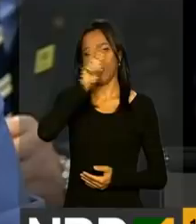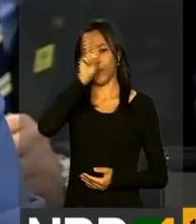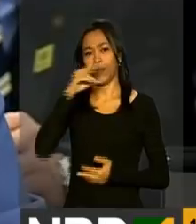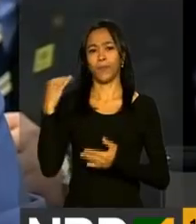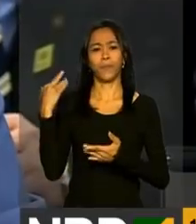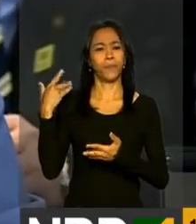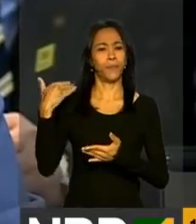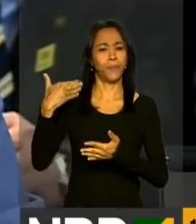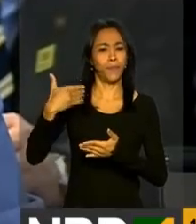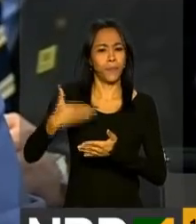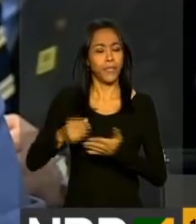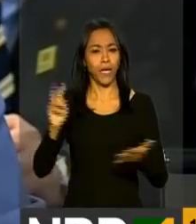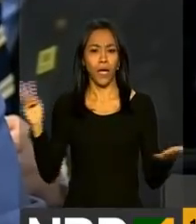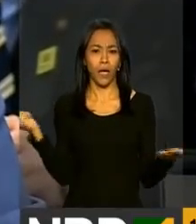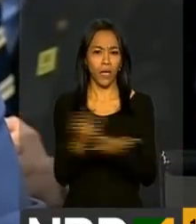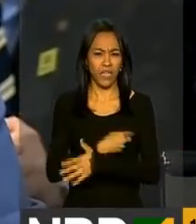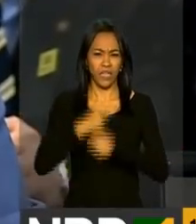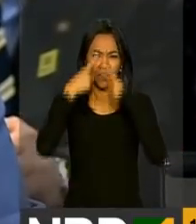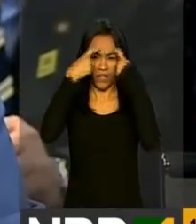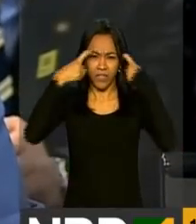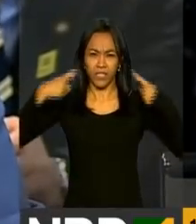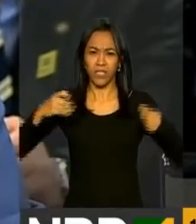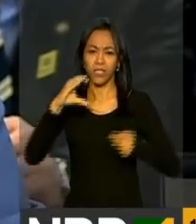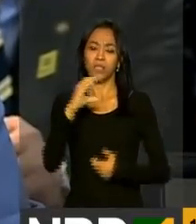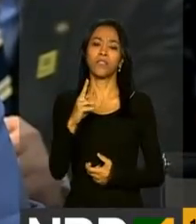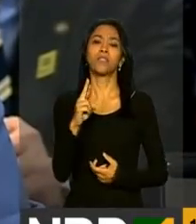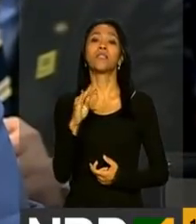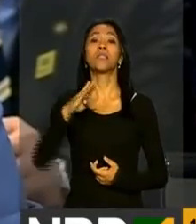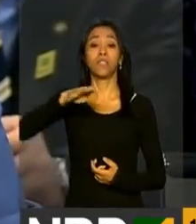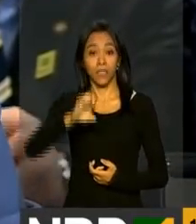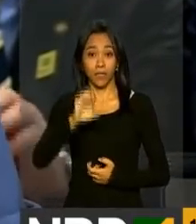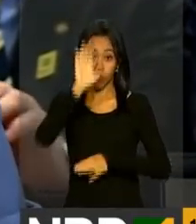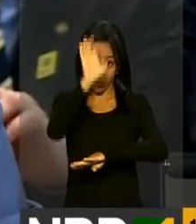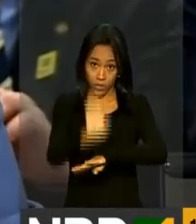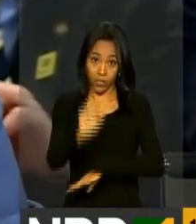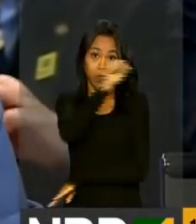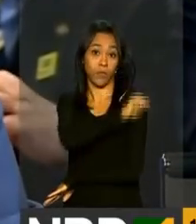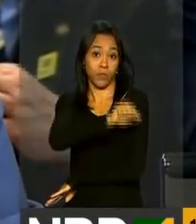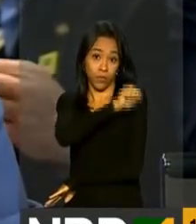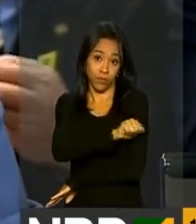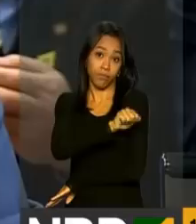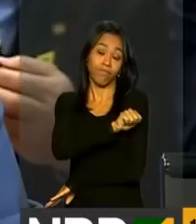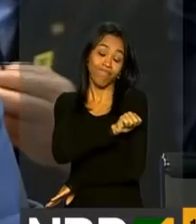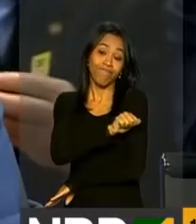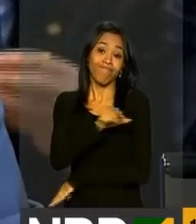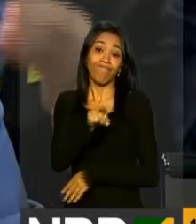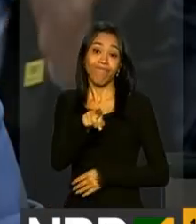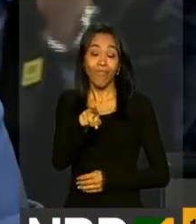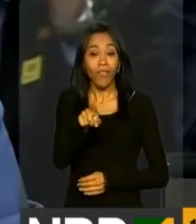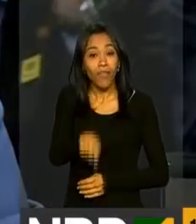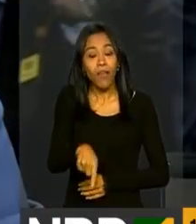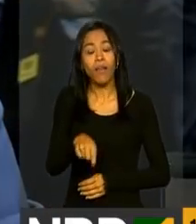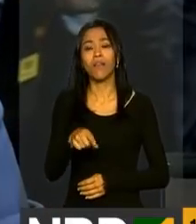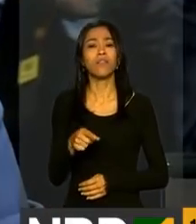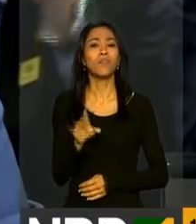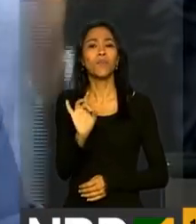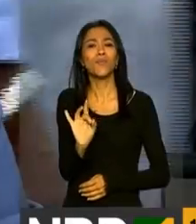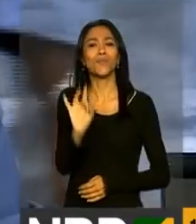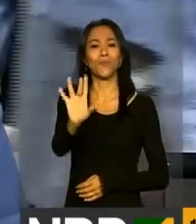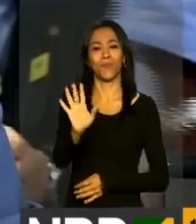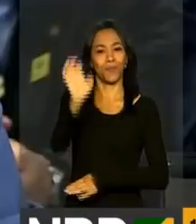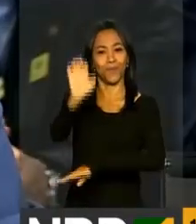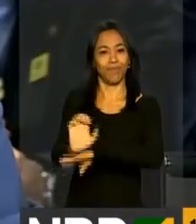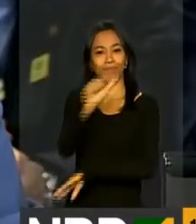criminalidade no rio de janeiro que na verdade é não reside apenas no rio